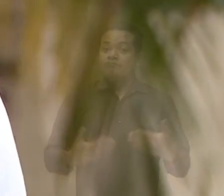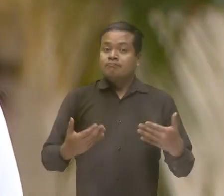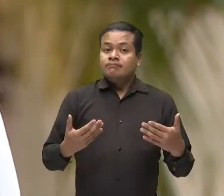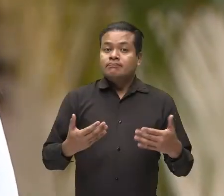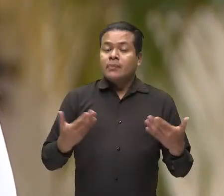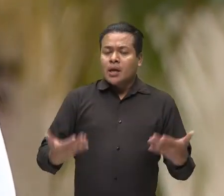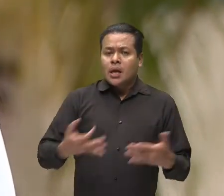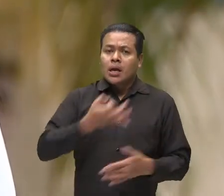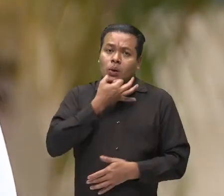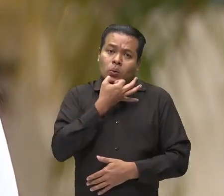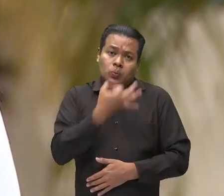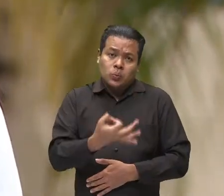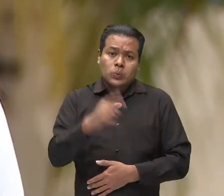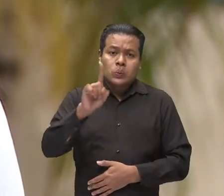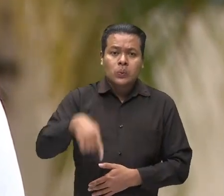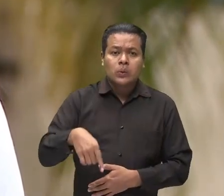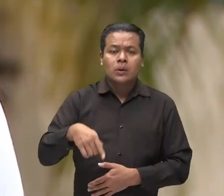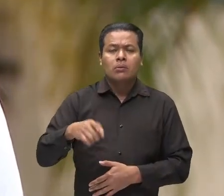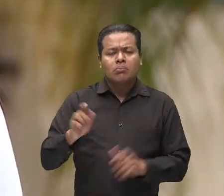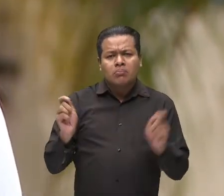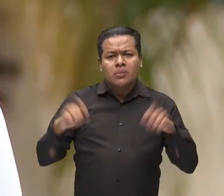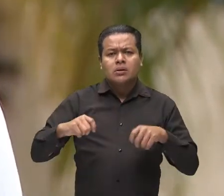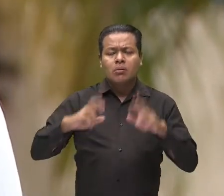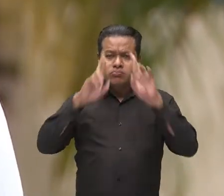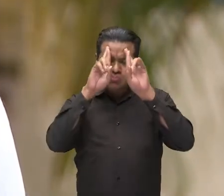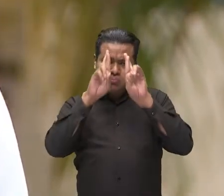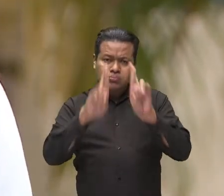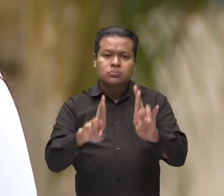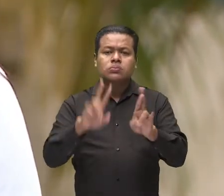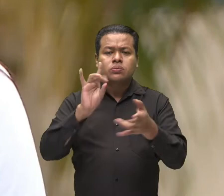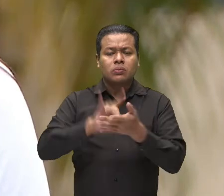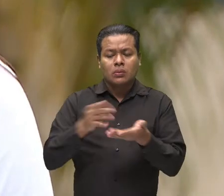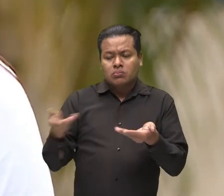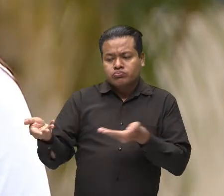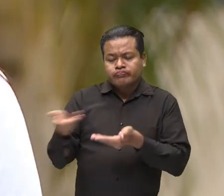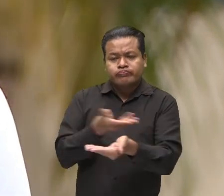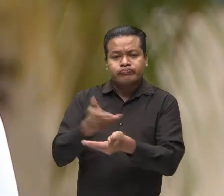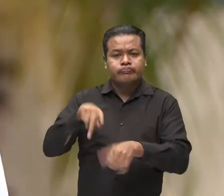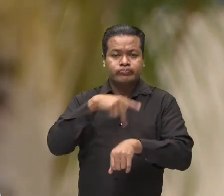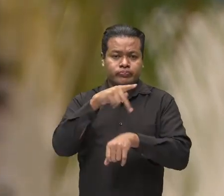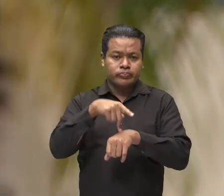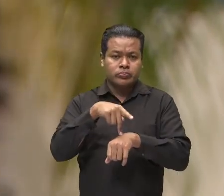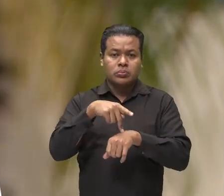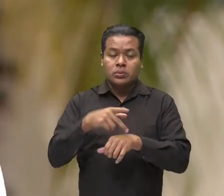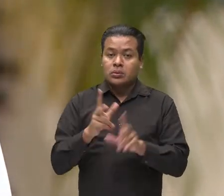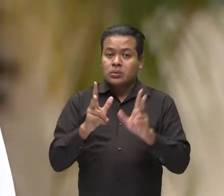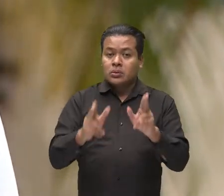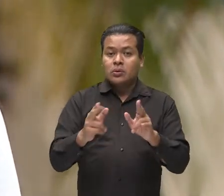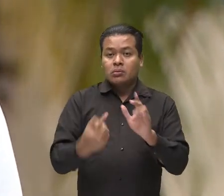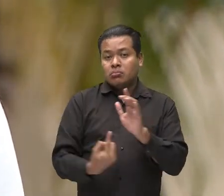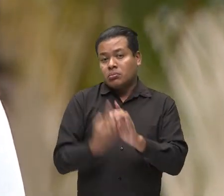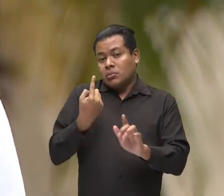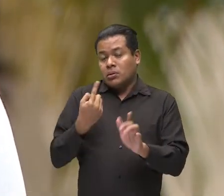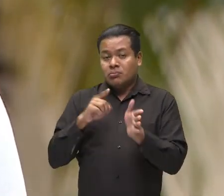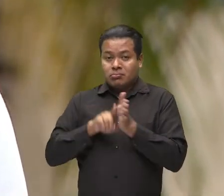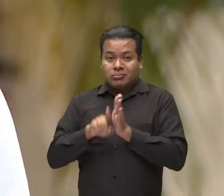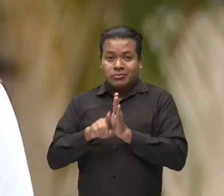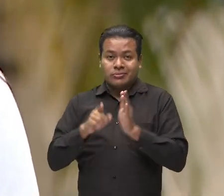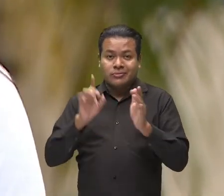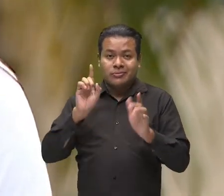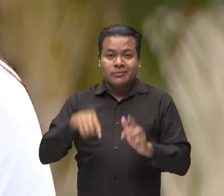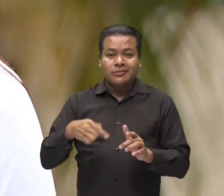Eu acho que, acima de tudo, deve haver respeito entre os países. E assim como na primeira pergunta, eu